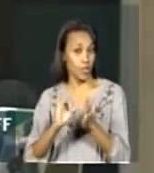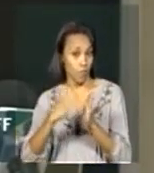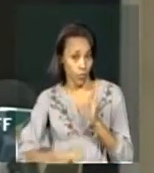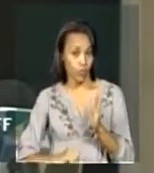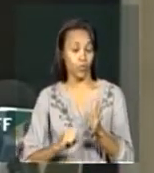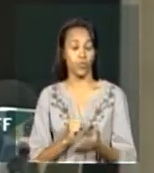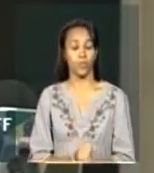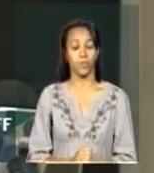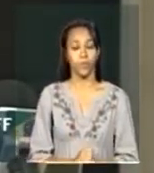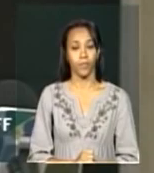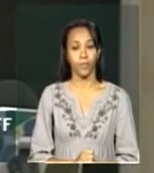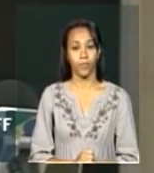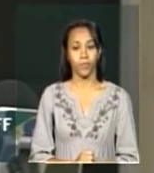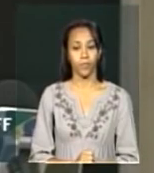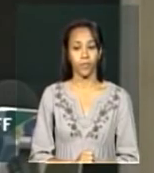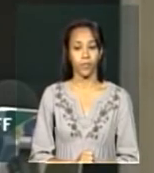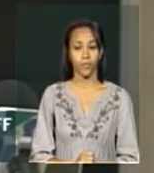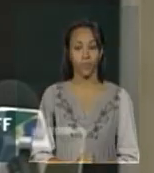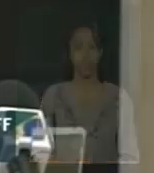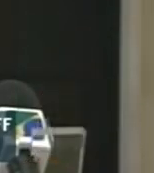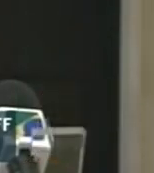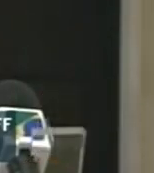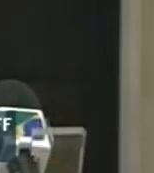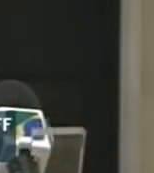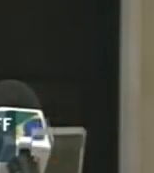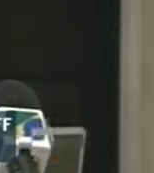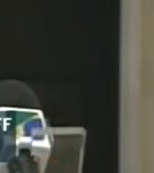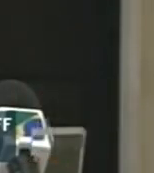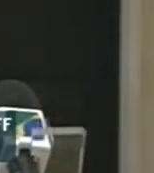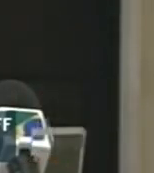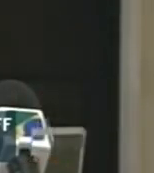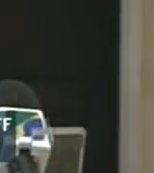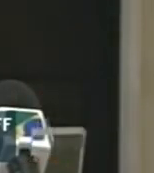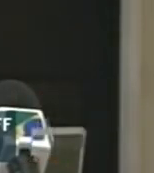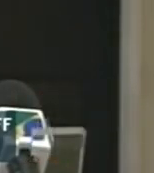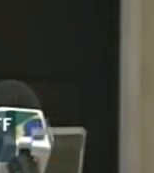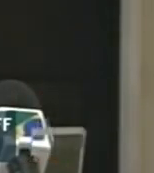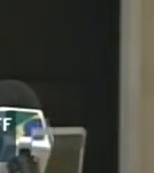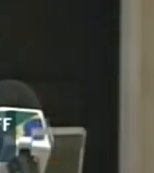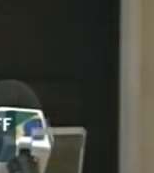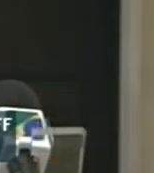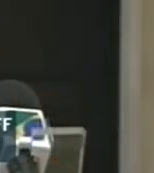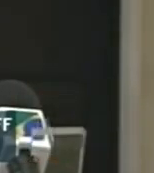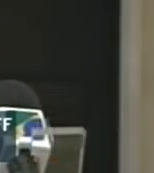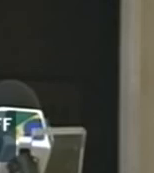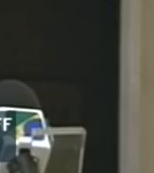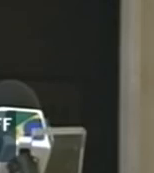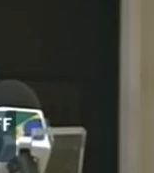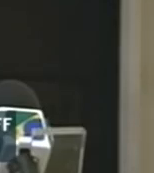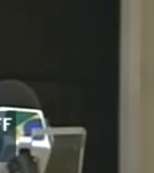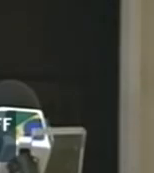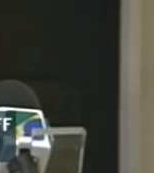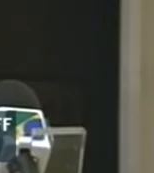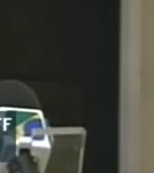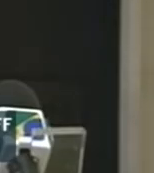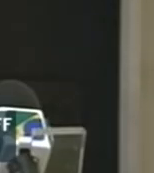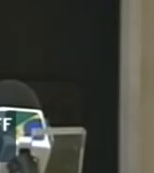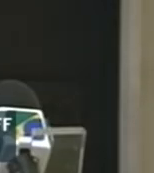geral? Eh, sobre a conversa que a senhora teve com o primeiro britânico, eh, a senhora falou sobre crise econômica. Dá